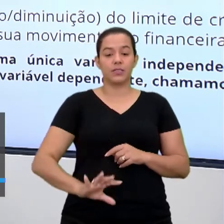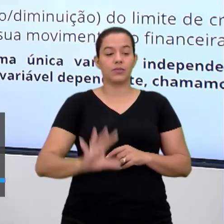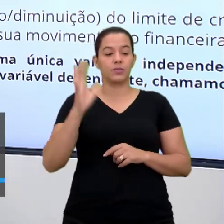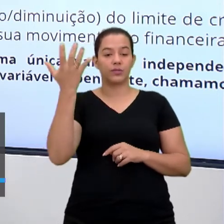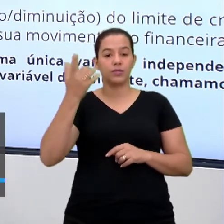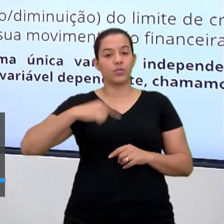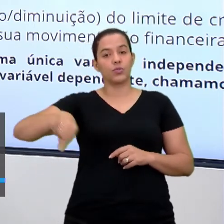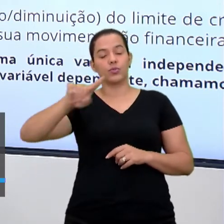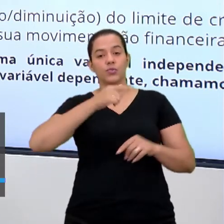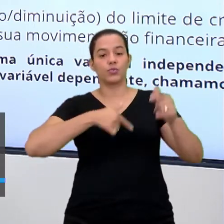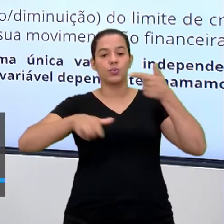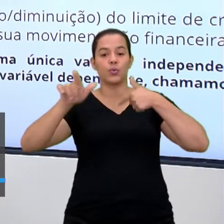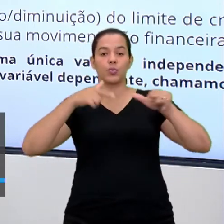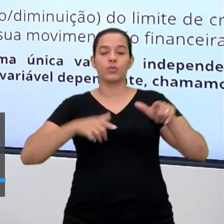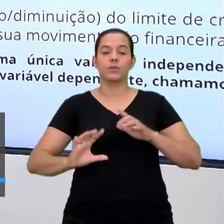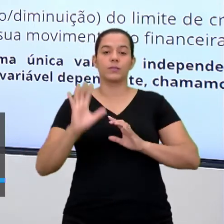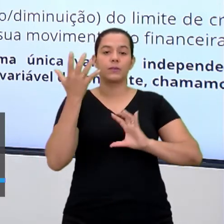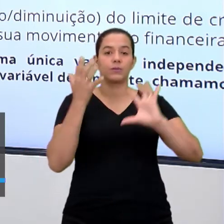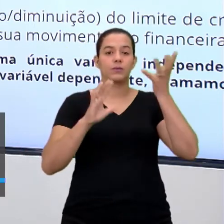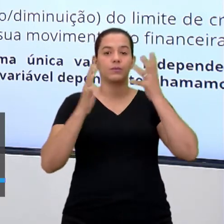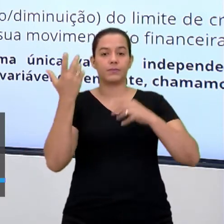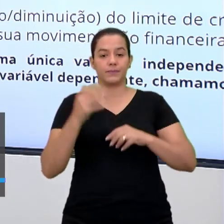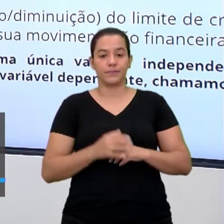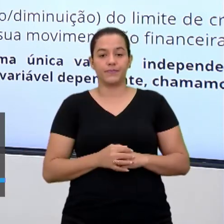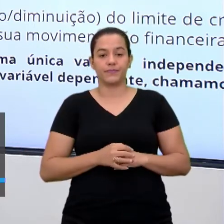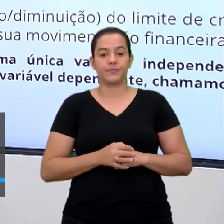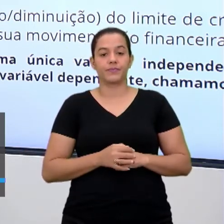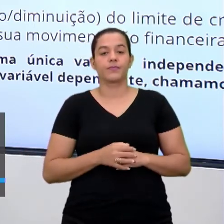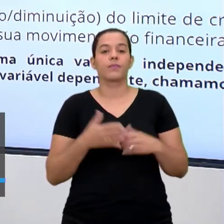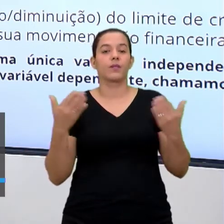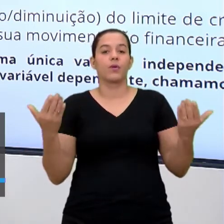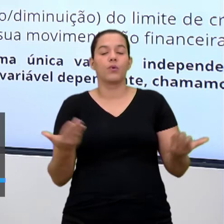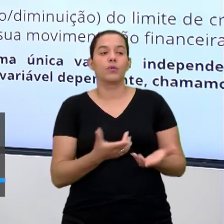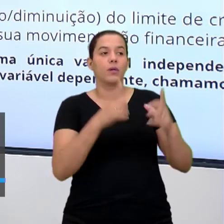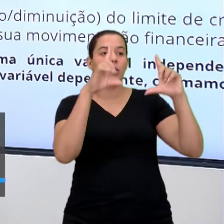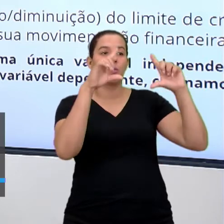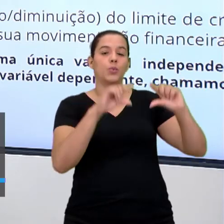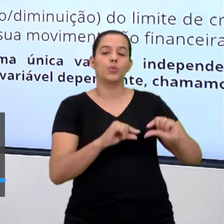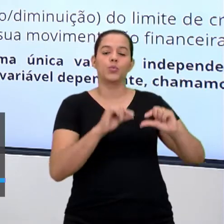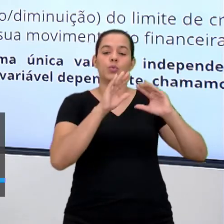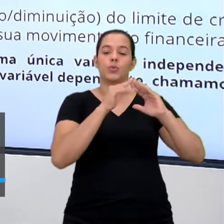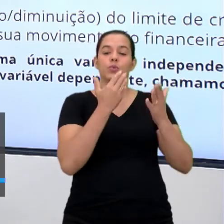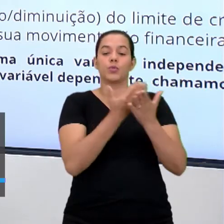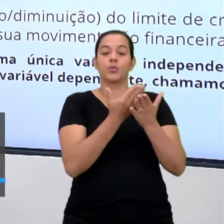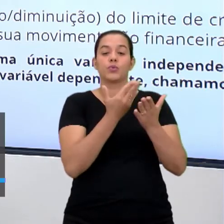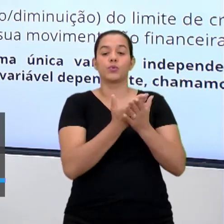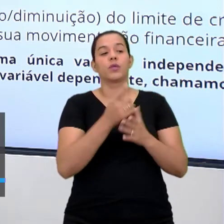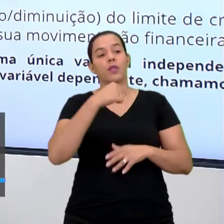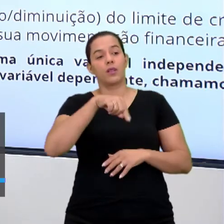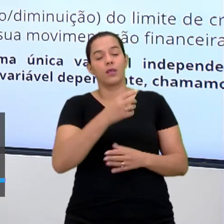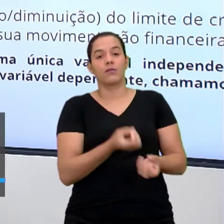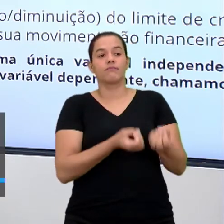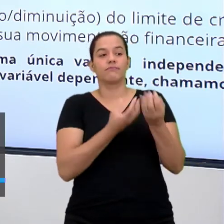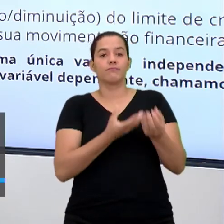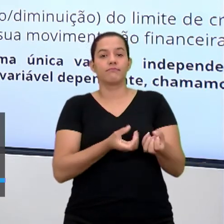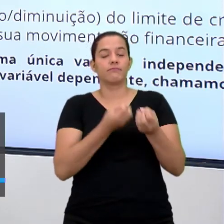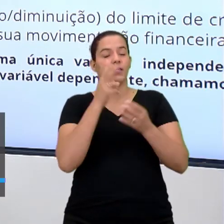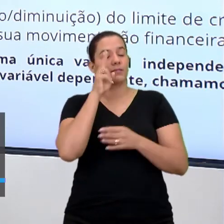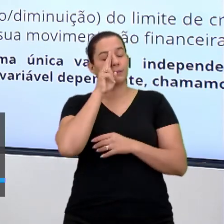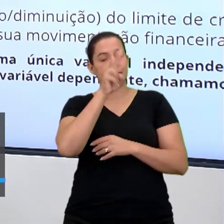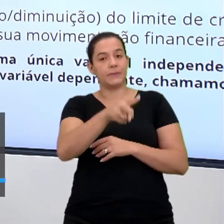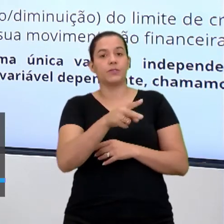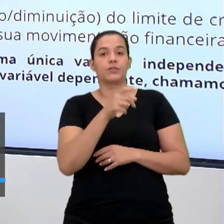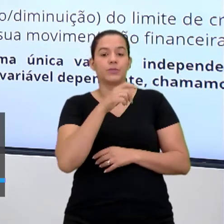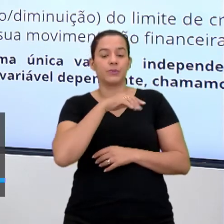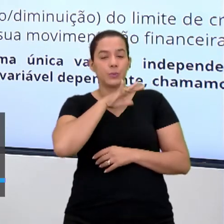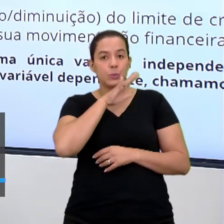outras tantas situações aí. Então a evasão escolar, né, ela é um dado muito grave, né,